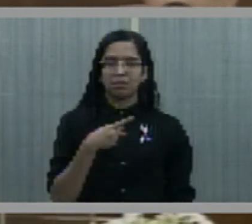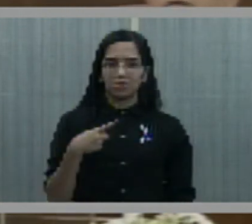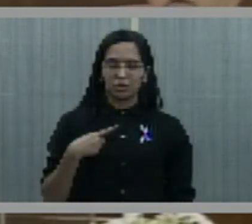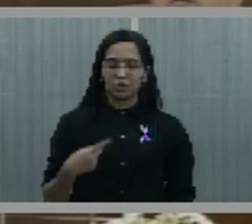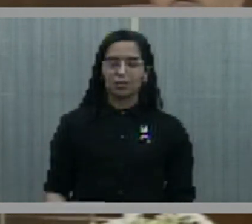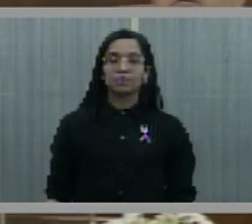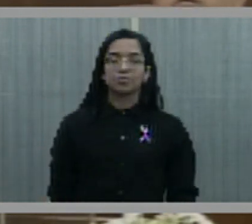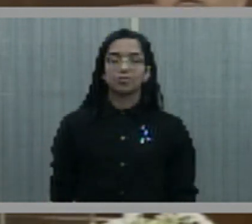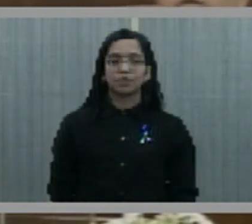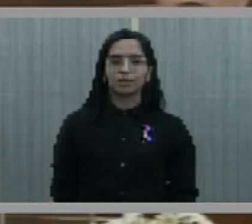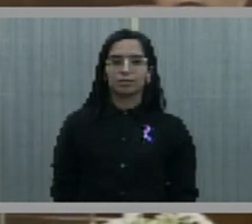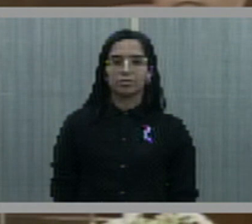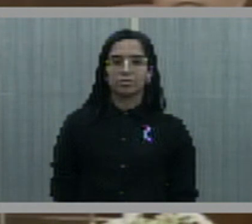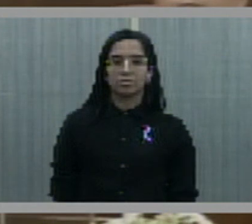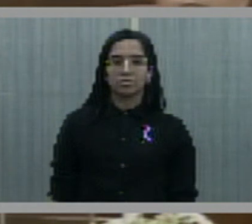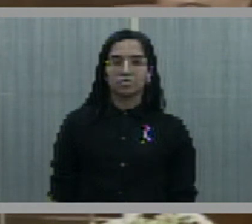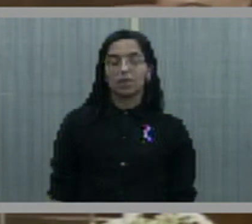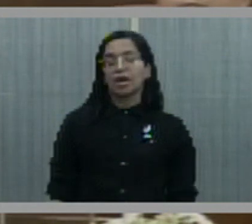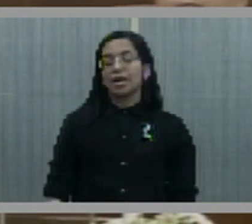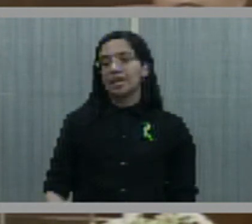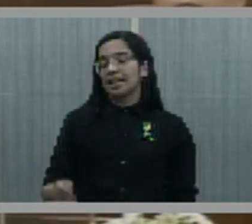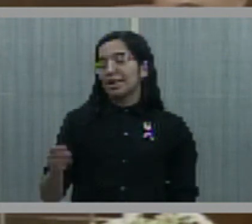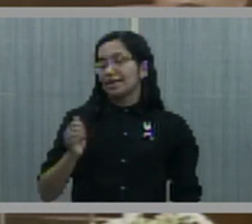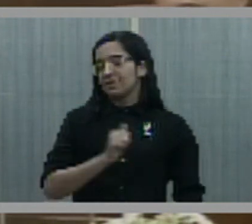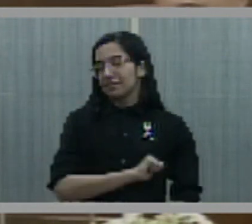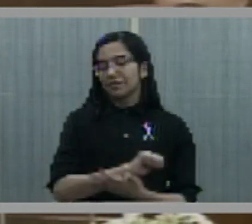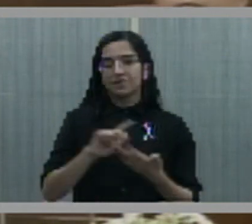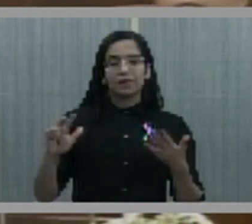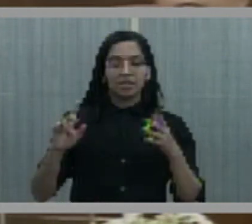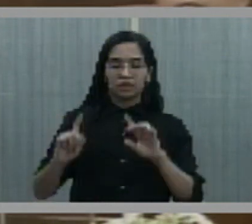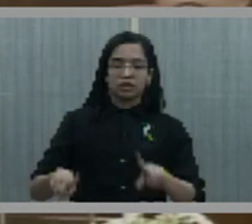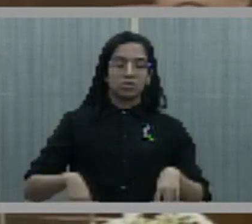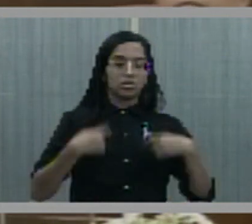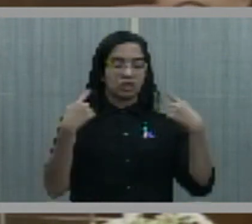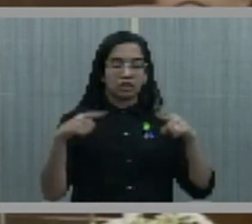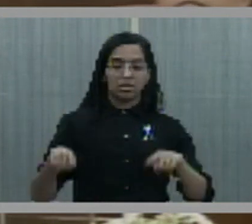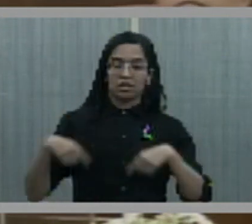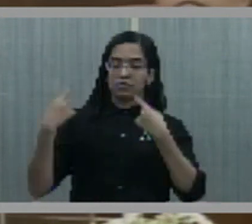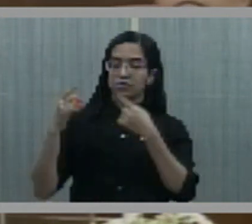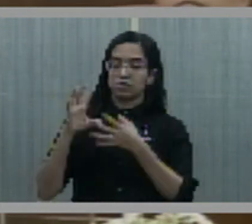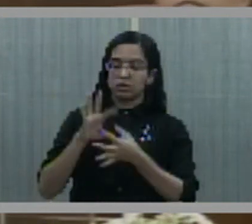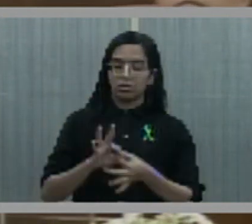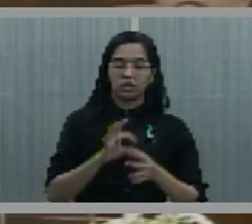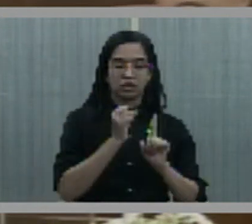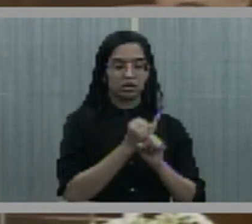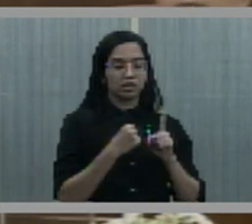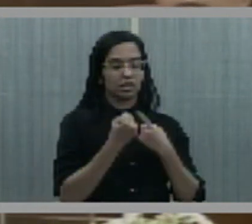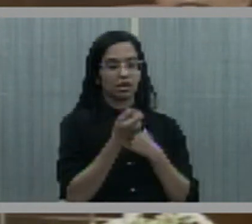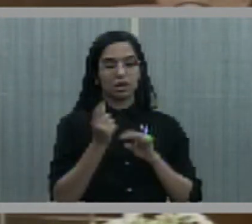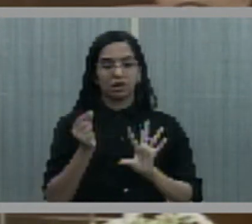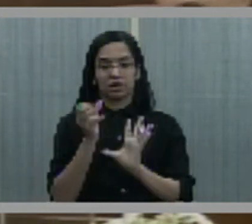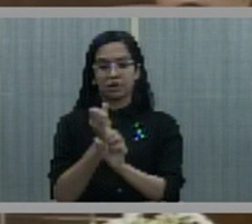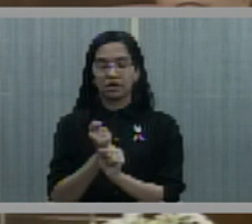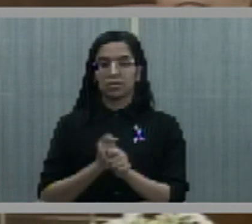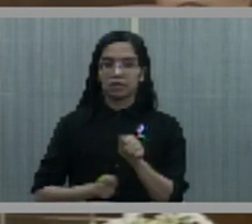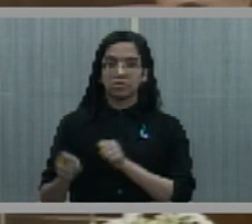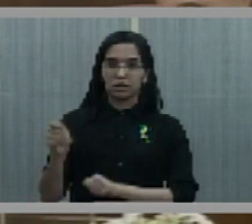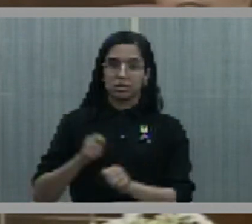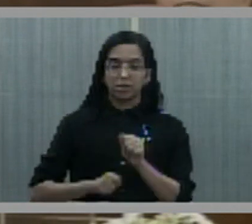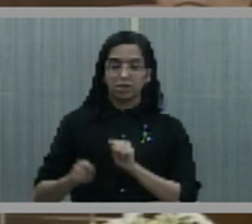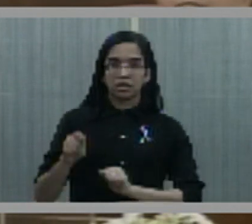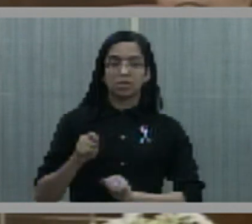cá, enfrentando os muitos desafios encontrados nas áreas pastorais, sociais, econômica, administrativa, fui